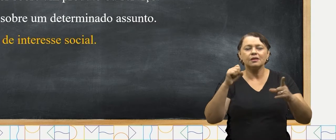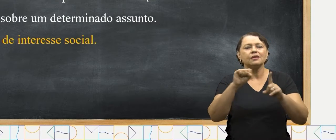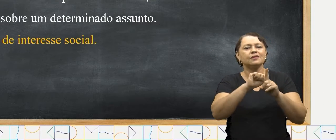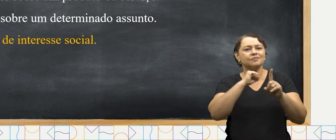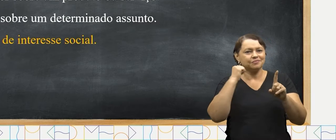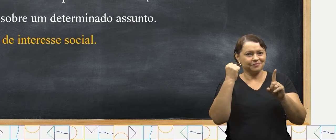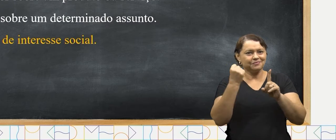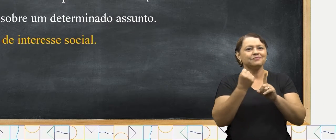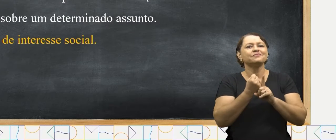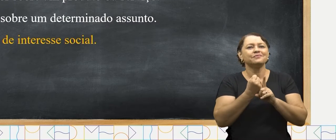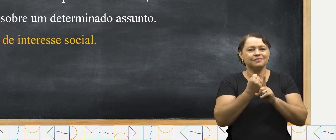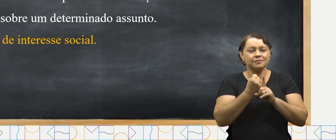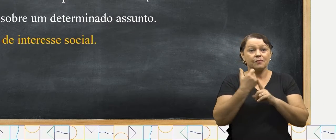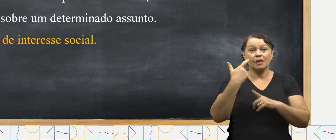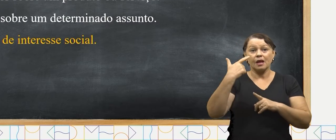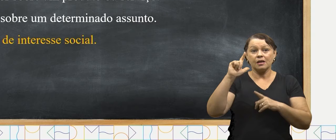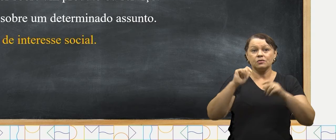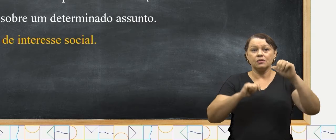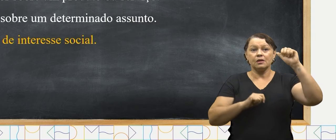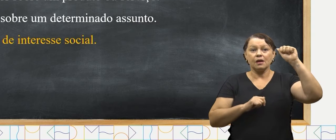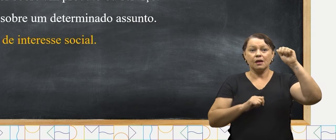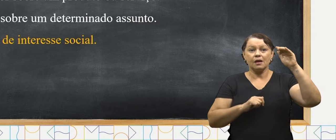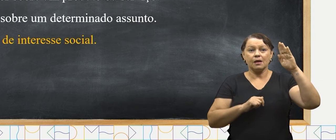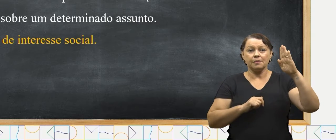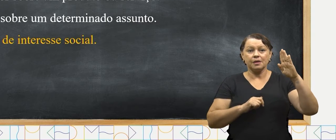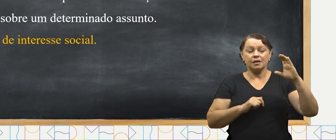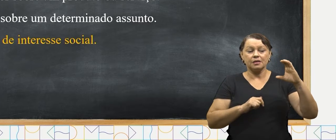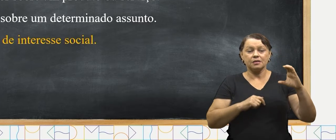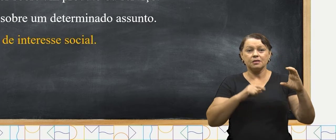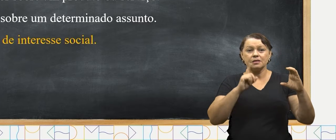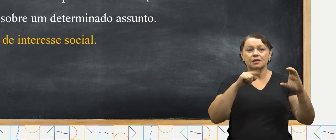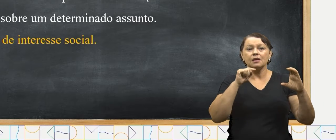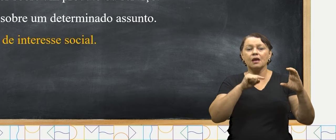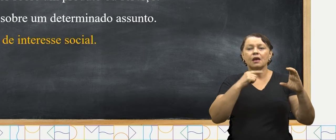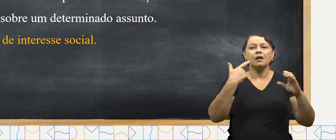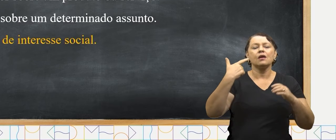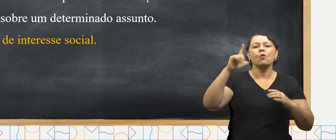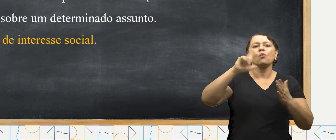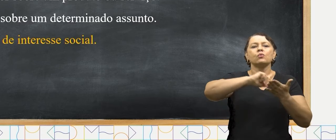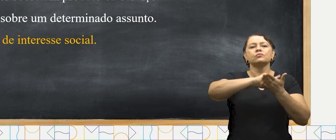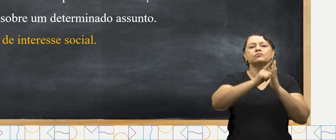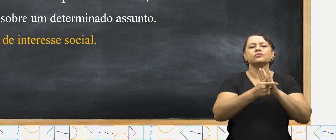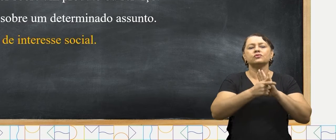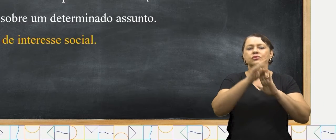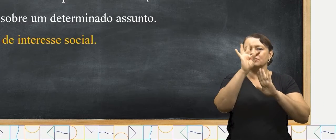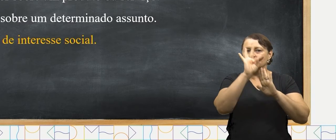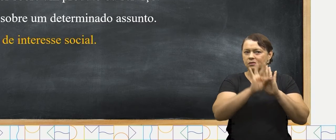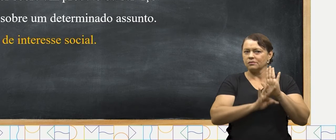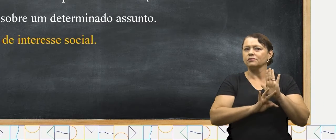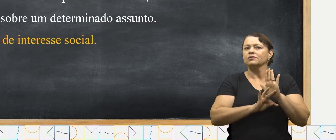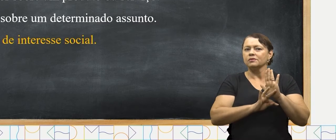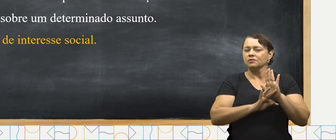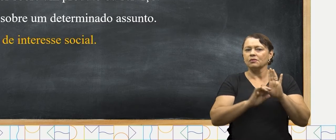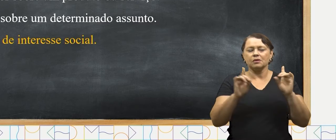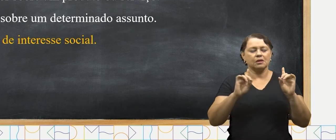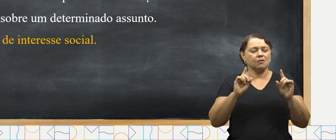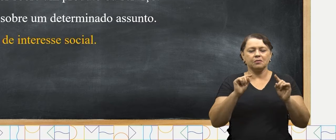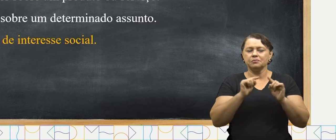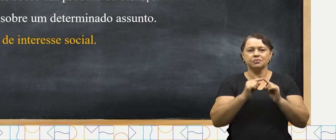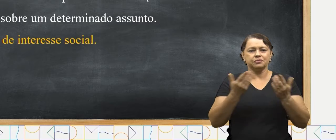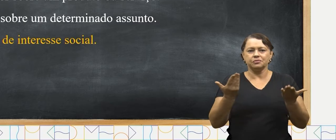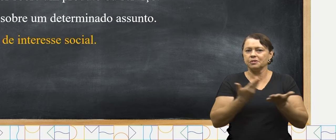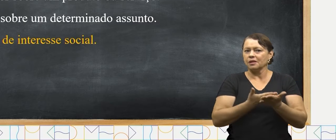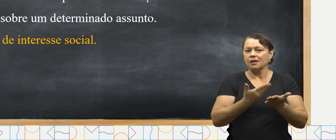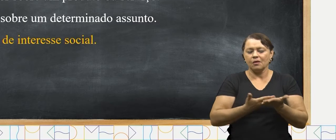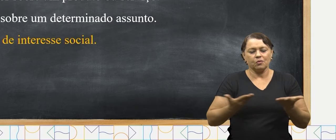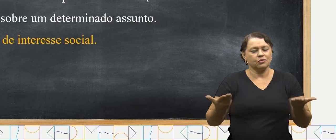interesse social. As outras alternativas referem-se a outros gêneros textuais que não